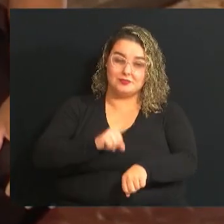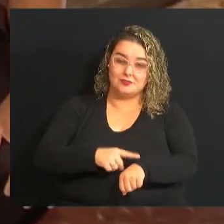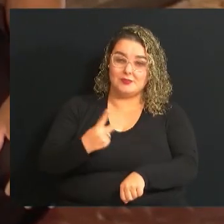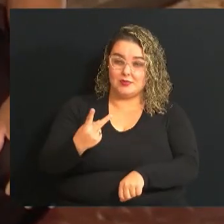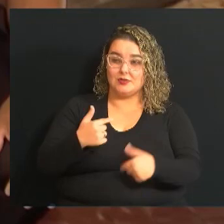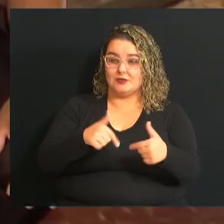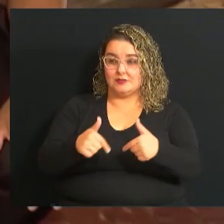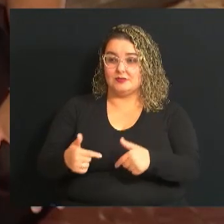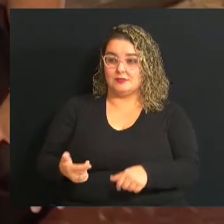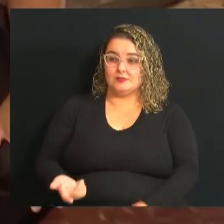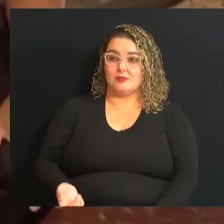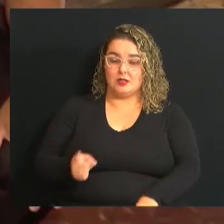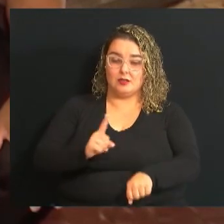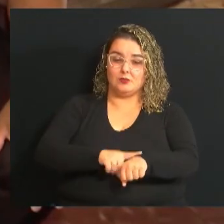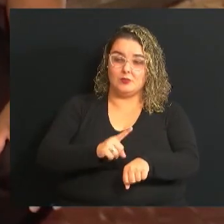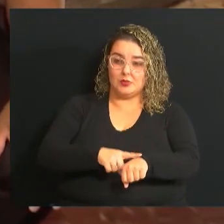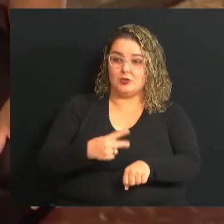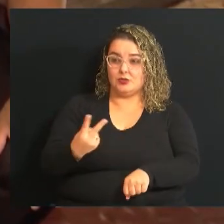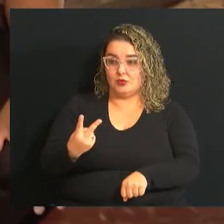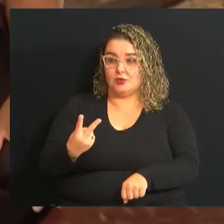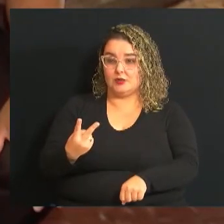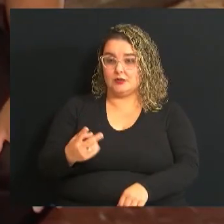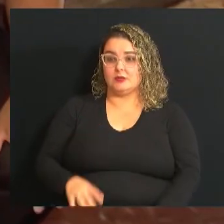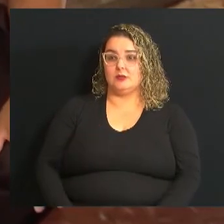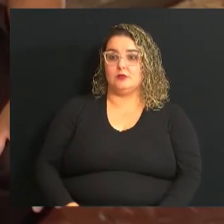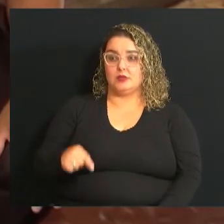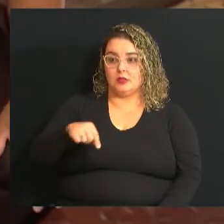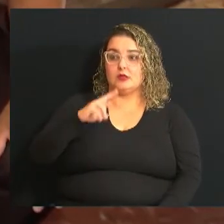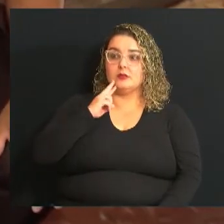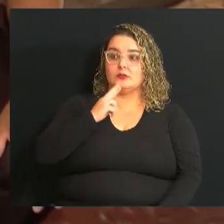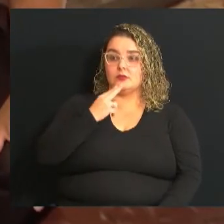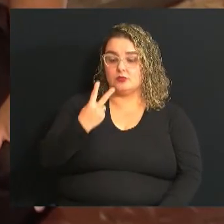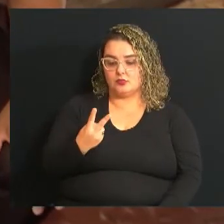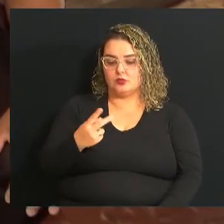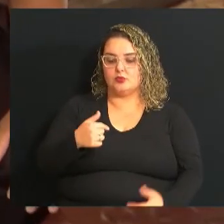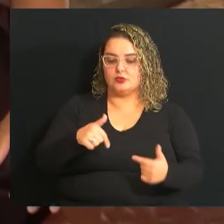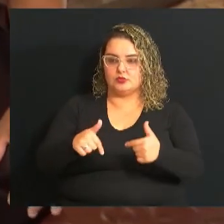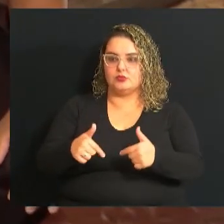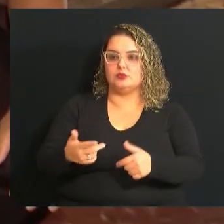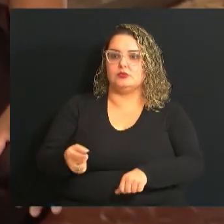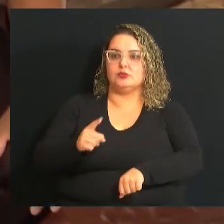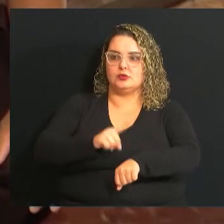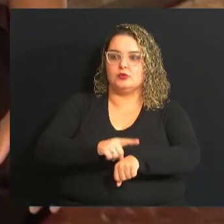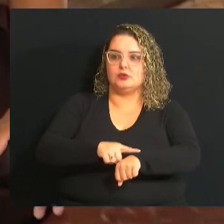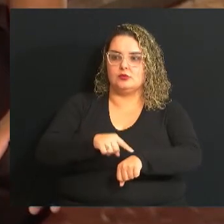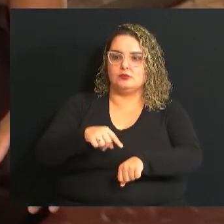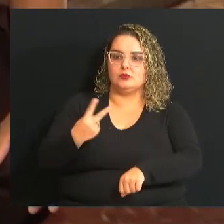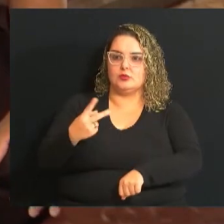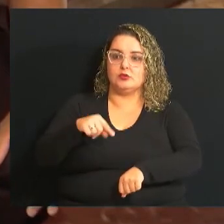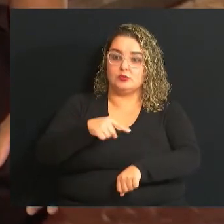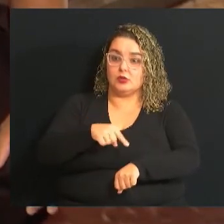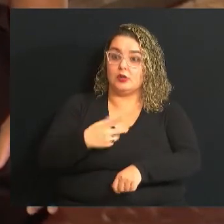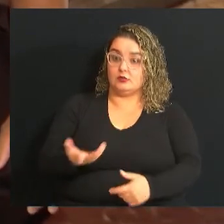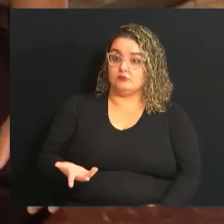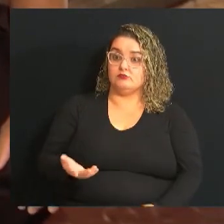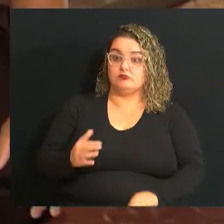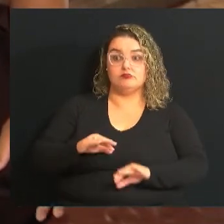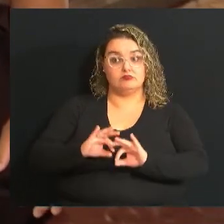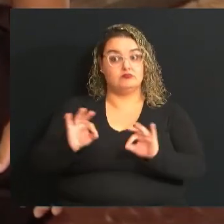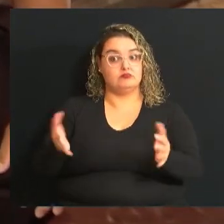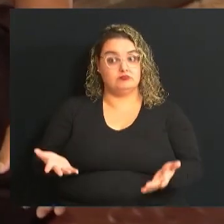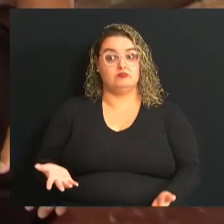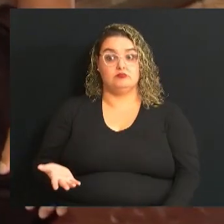de todas as parcelas, seja à vista ou parcelado daqueles valores que você fez. Leandro, a gente está falando aí de